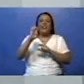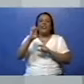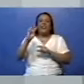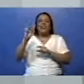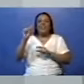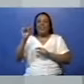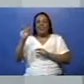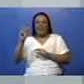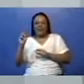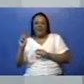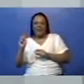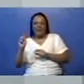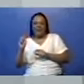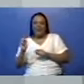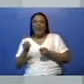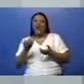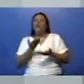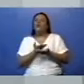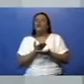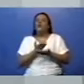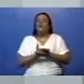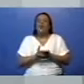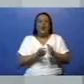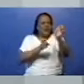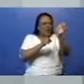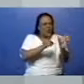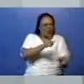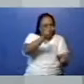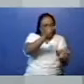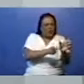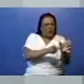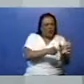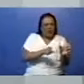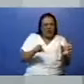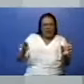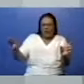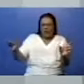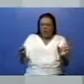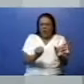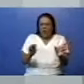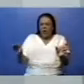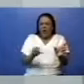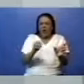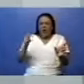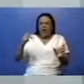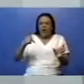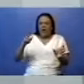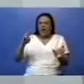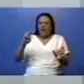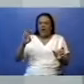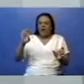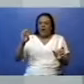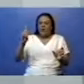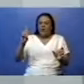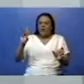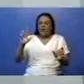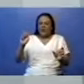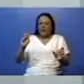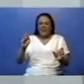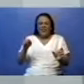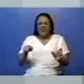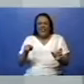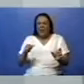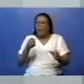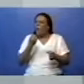praticado. Nossa, professora, sujeito e praticado, ai, isso é chato. Claro que não, é uma delícia estudar sobre sujeito e